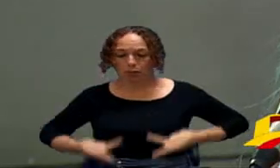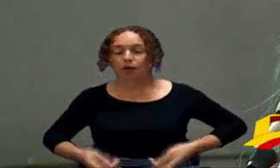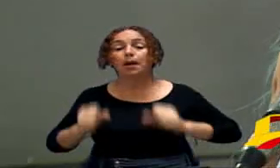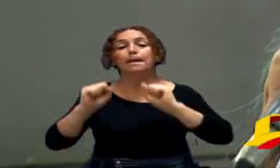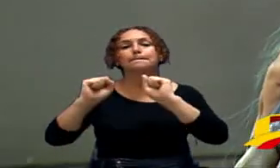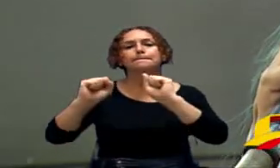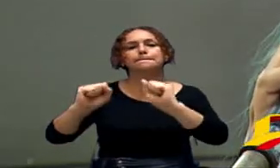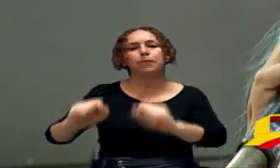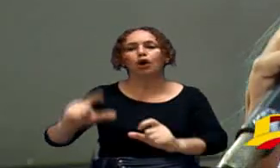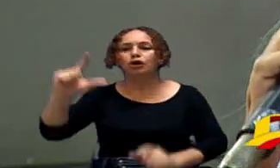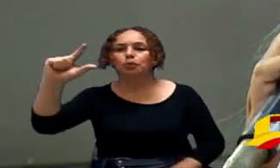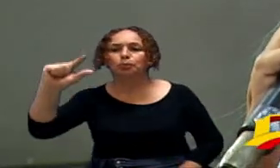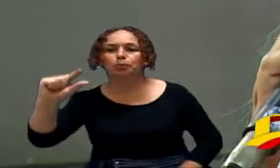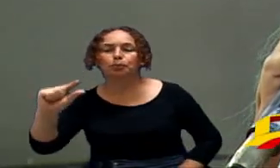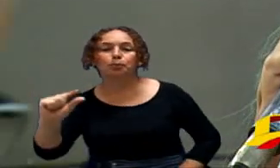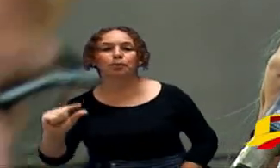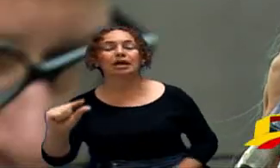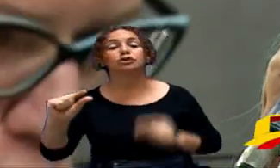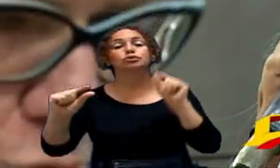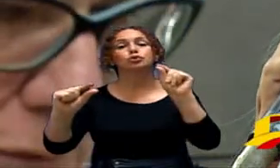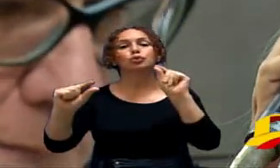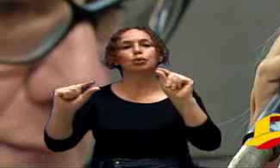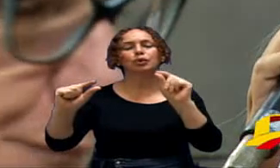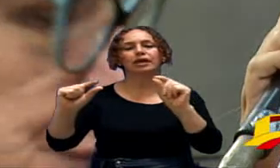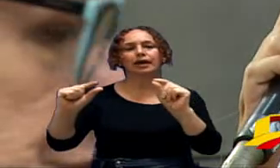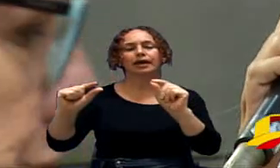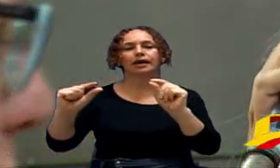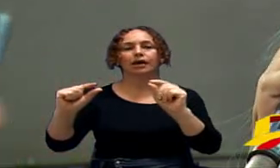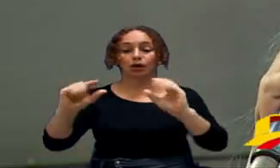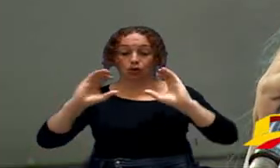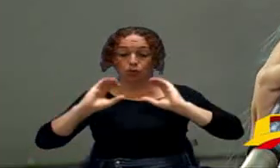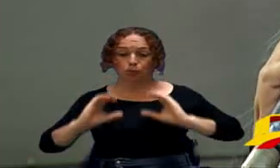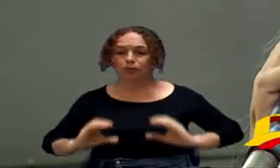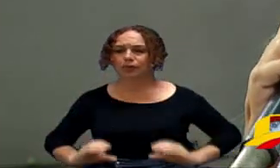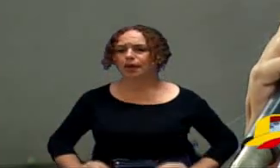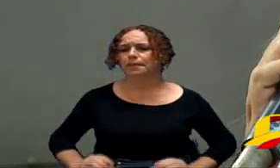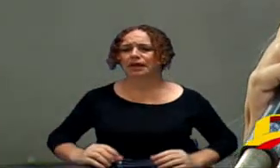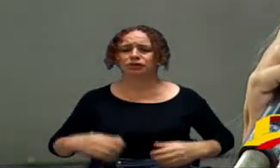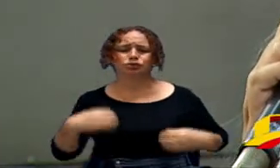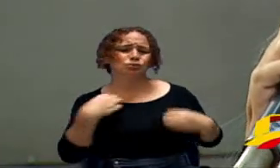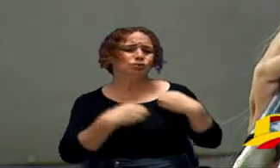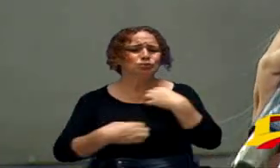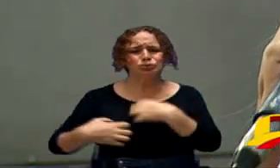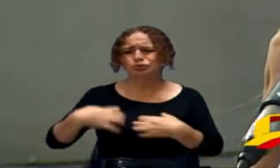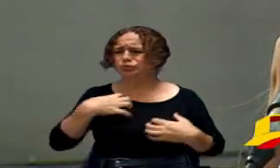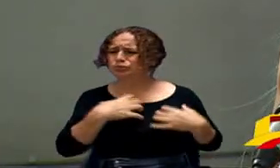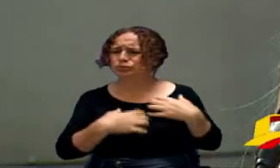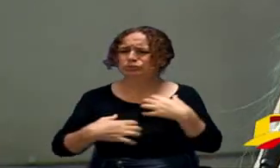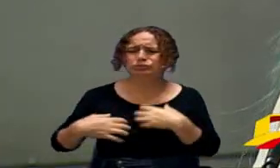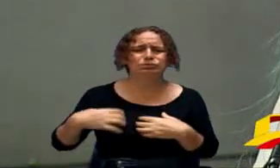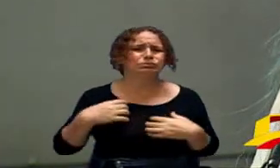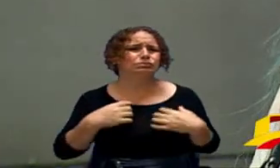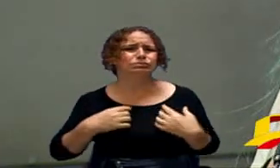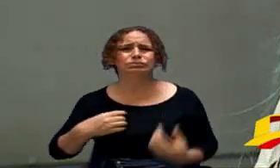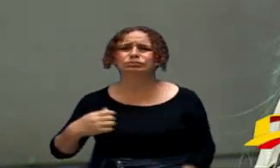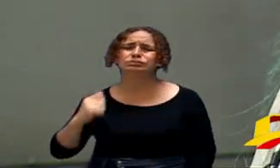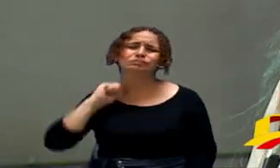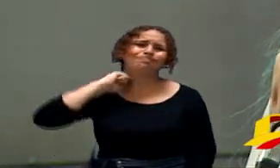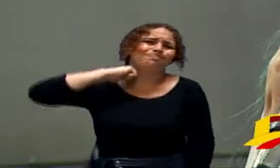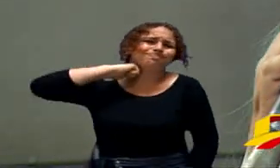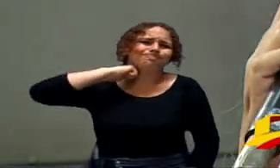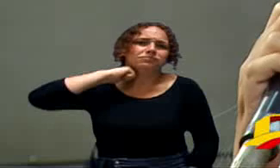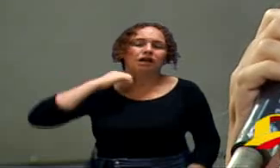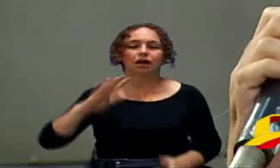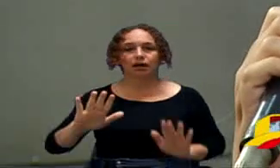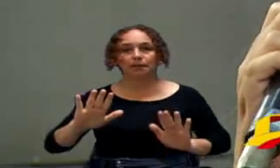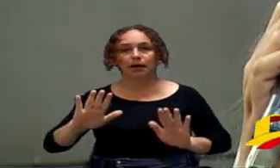chama de estereotipia, que é um dos princípios de comportamento que indicam que um animal está passando por um estresse. Então, eu acho importante, a